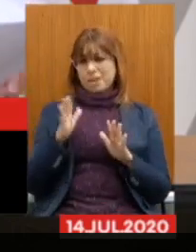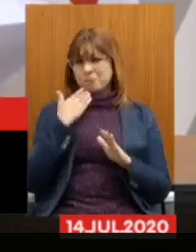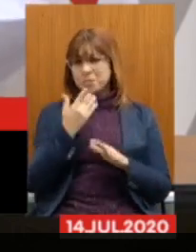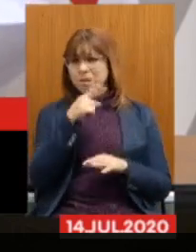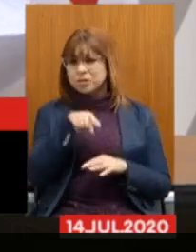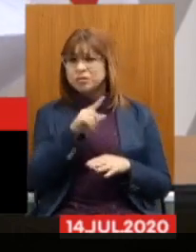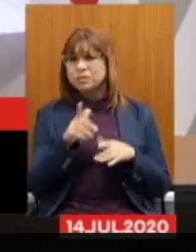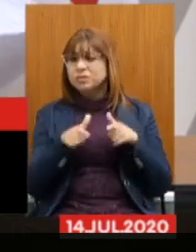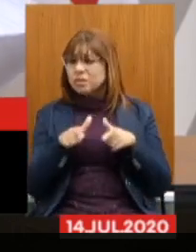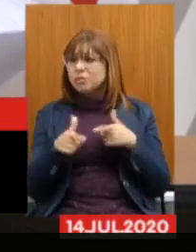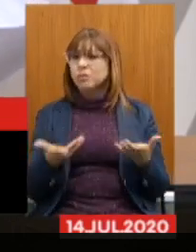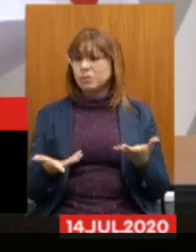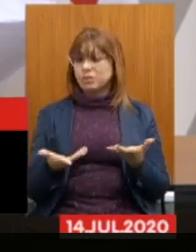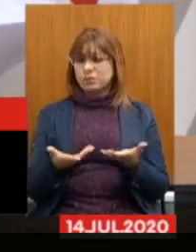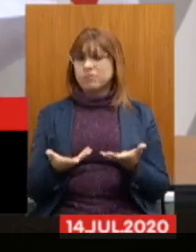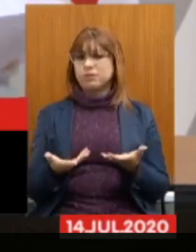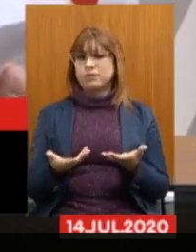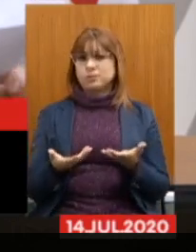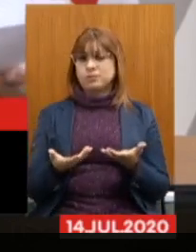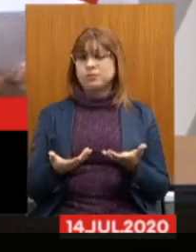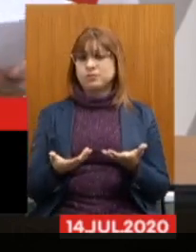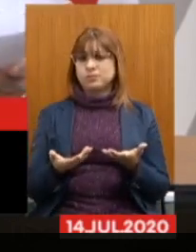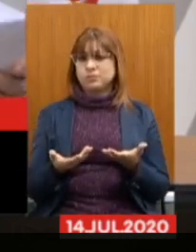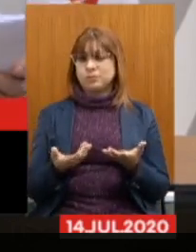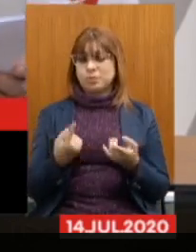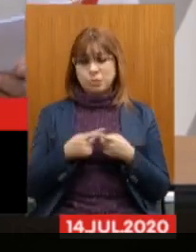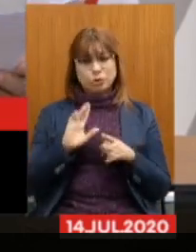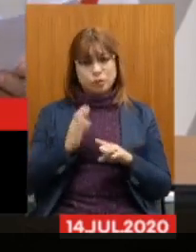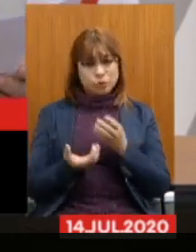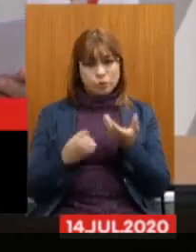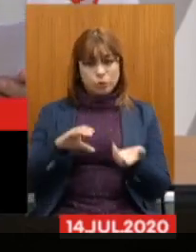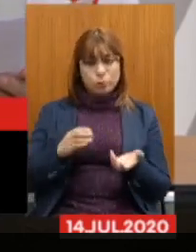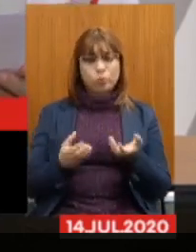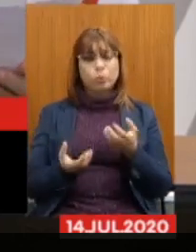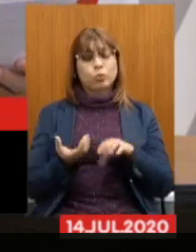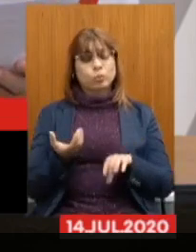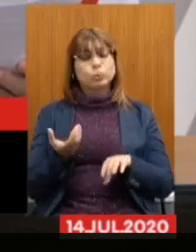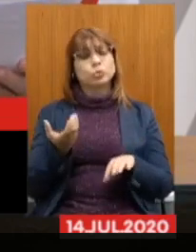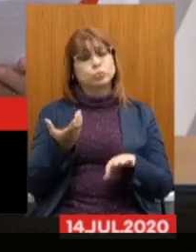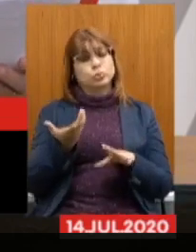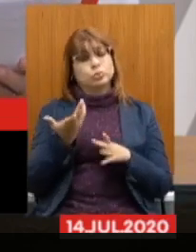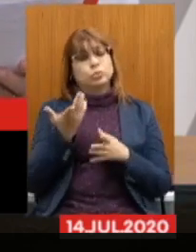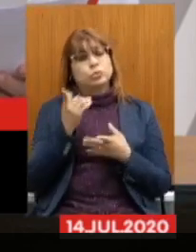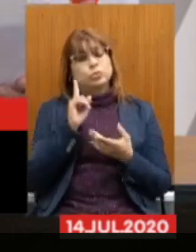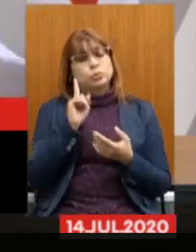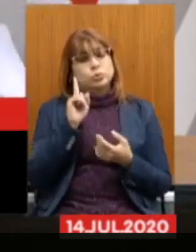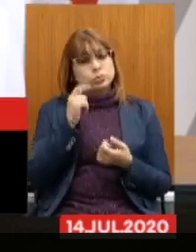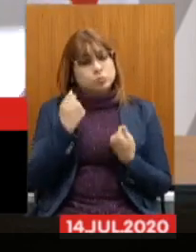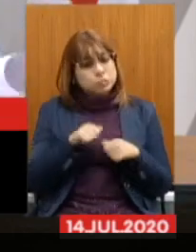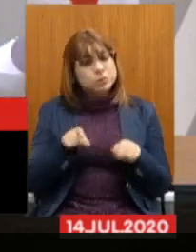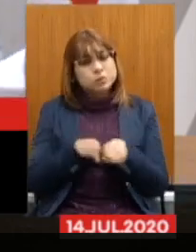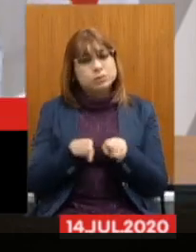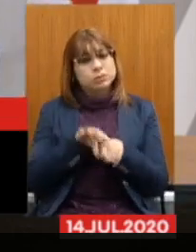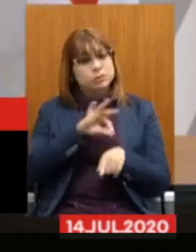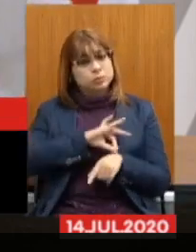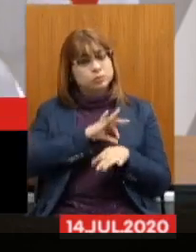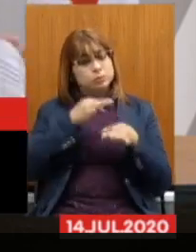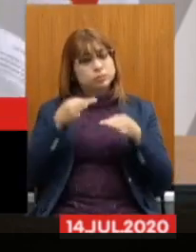para o qual prestou concurso público ou não, seja regularmente remunerado,